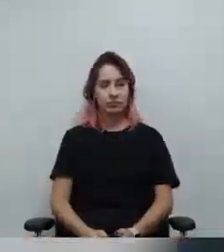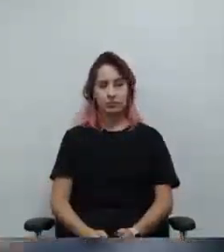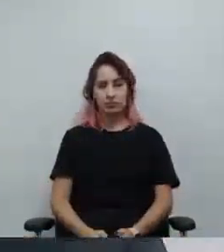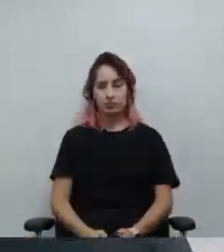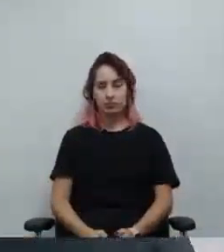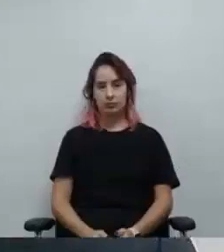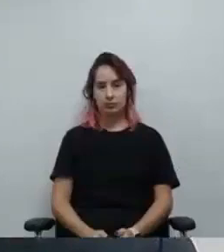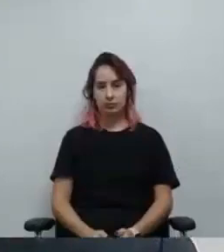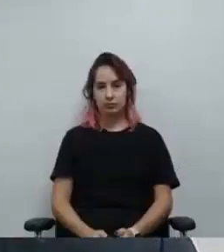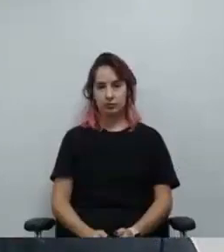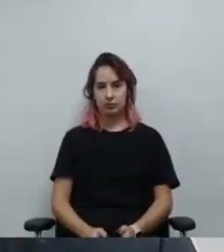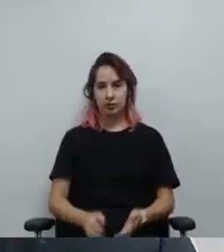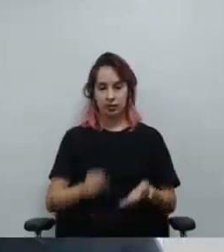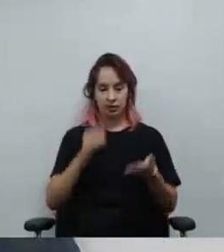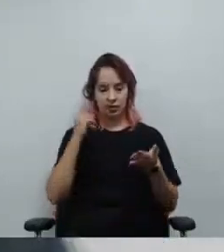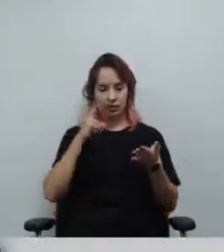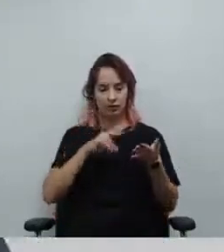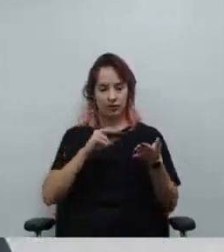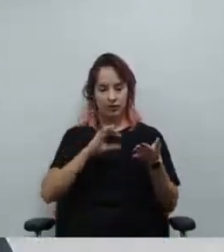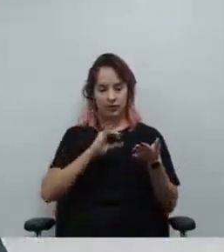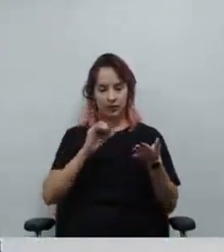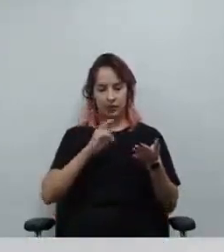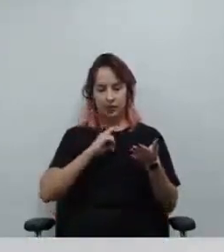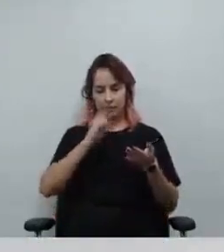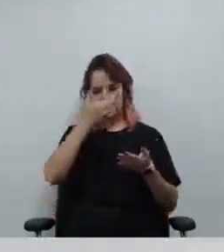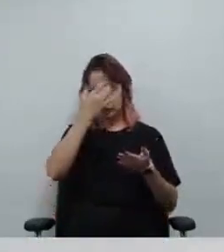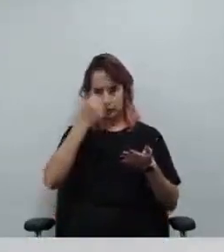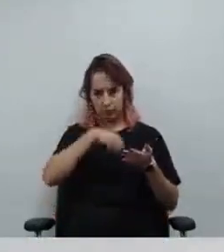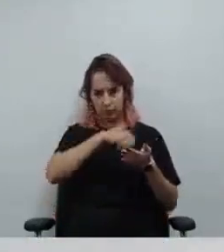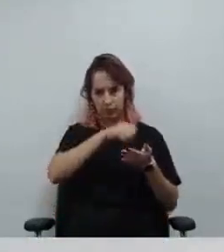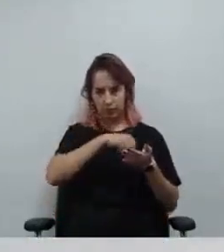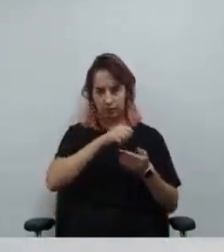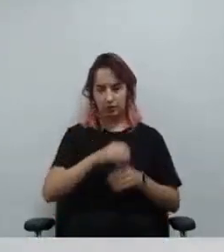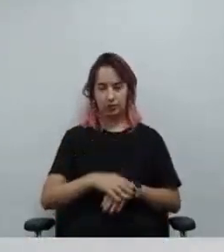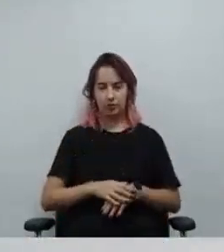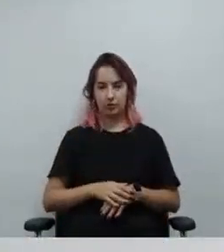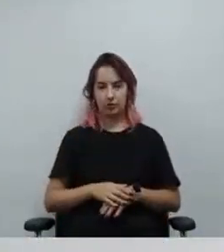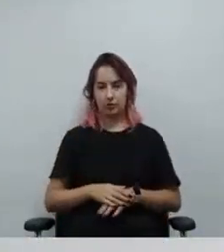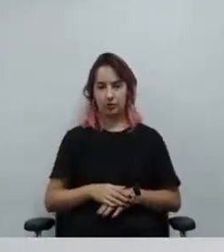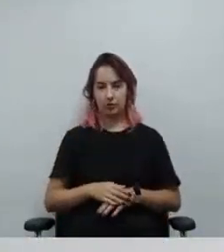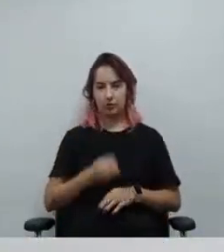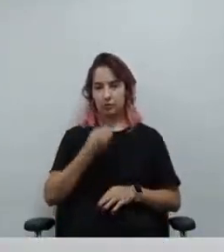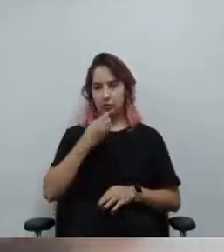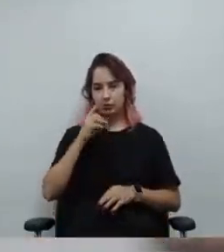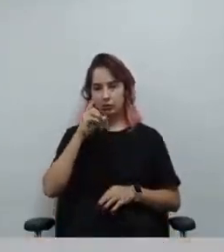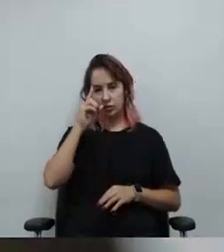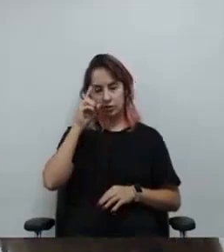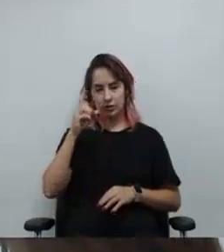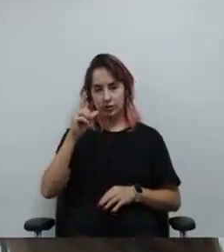Só consultar o chat aqui, ver se tem escrito no chat. Conselheiro Davi, bom dia, bem-vindo com a palavra.